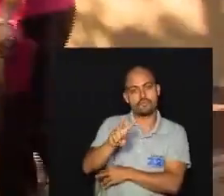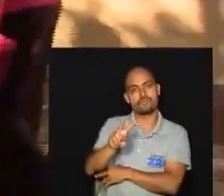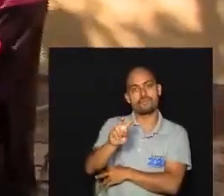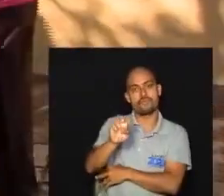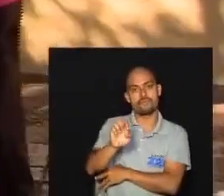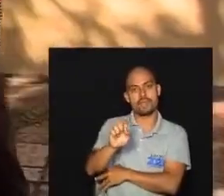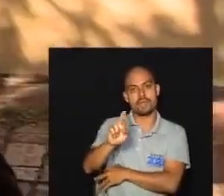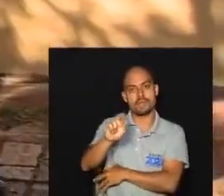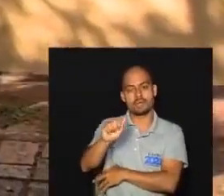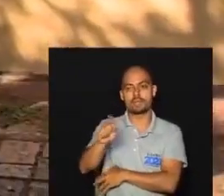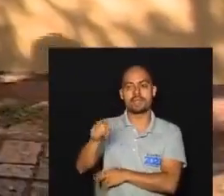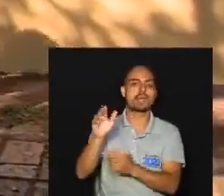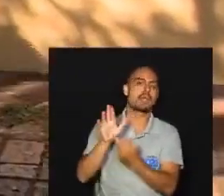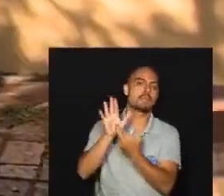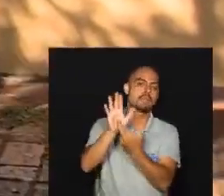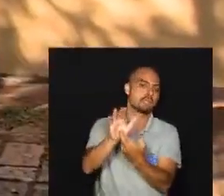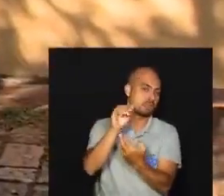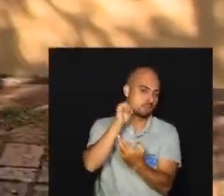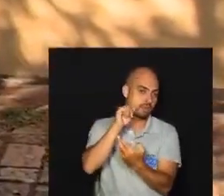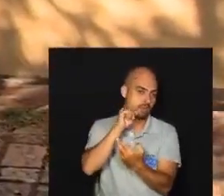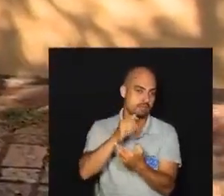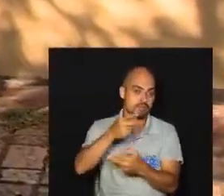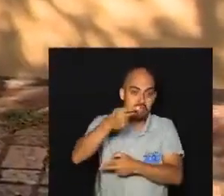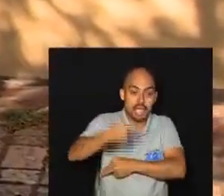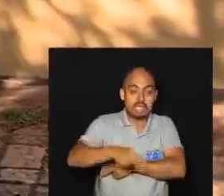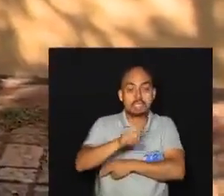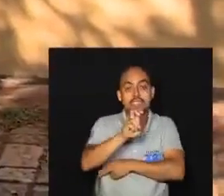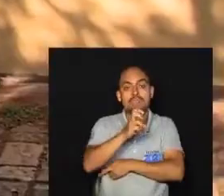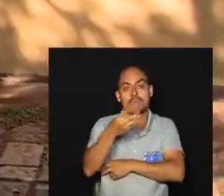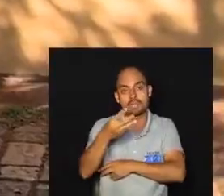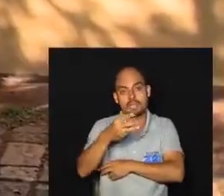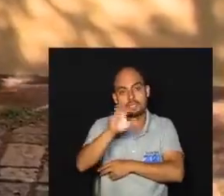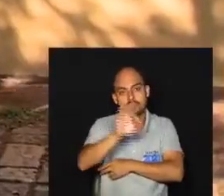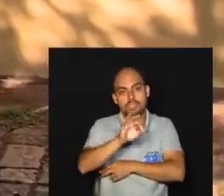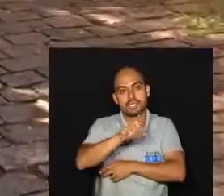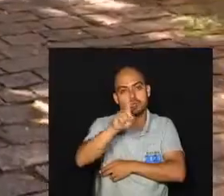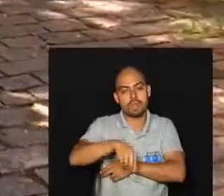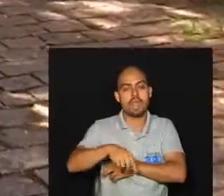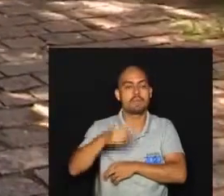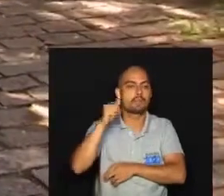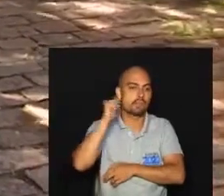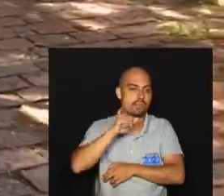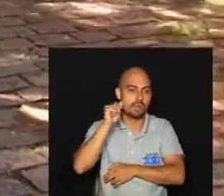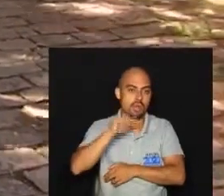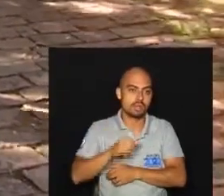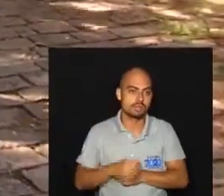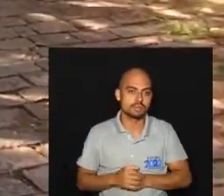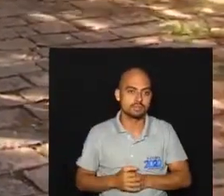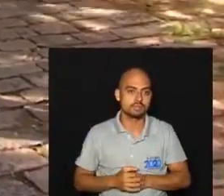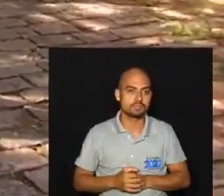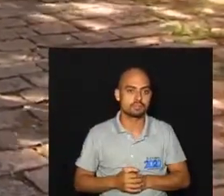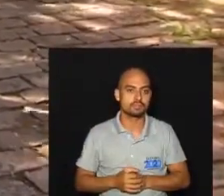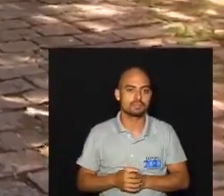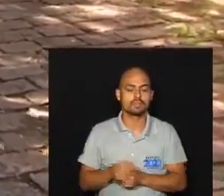feminina. Aqui nessa escola, 53% são eleitores mulheres. Vera, qual é a importância